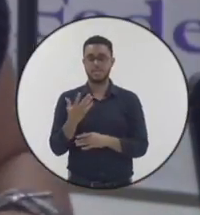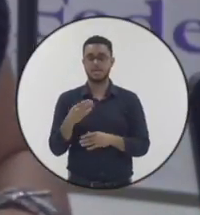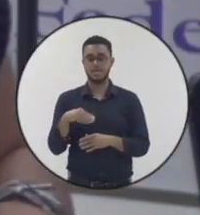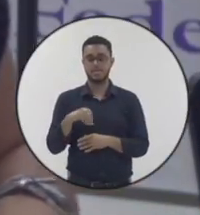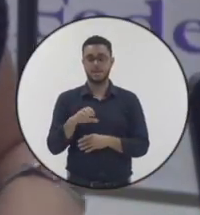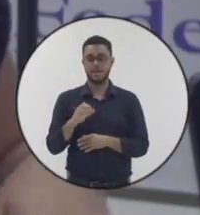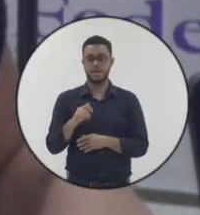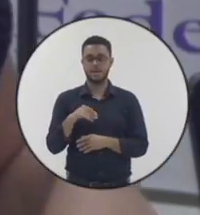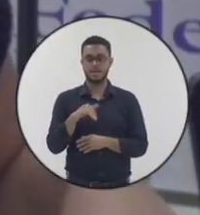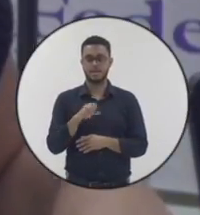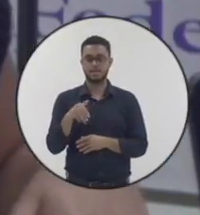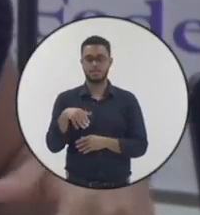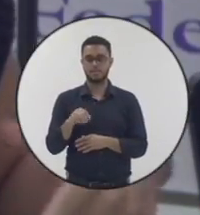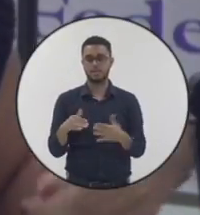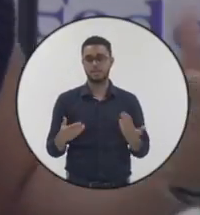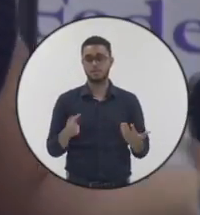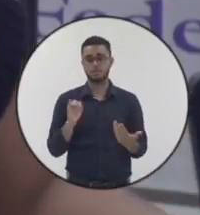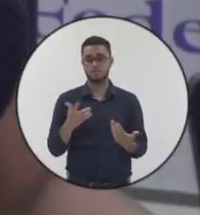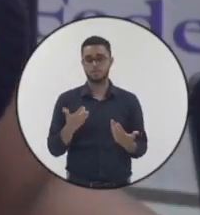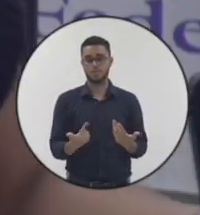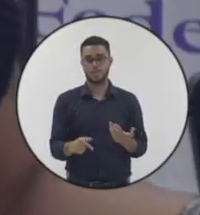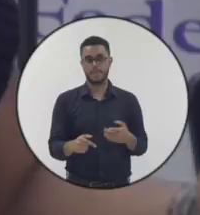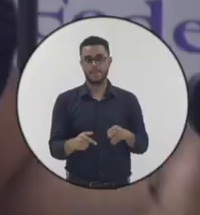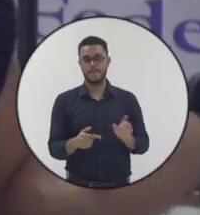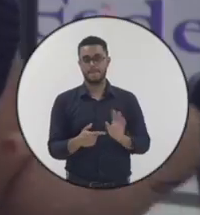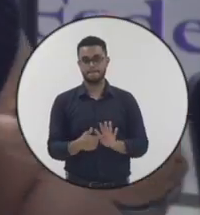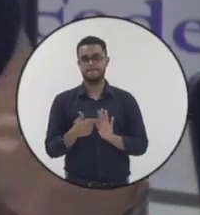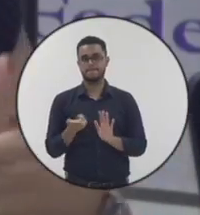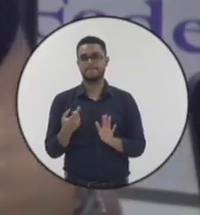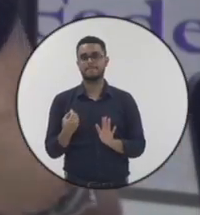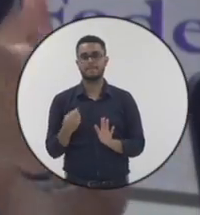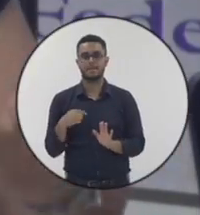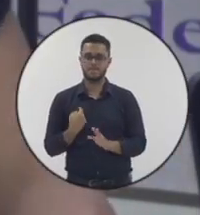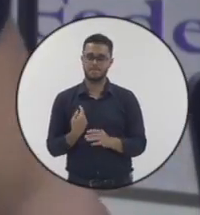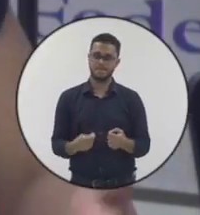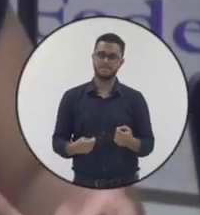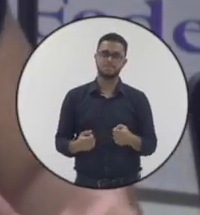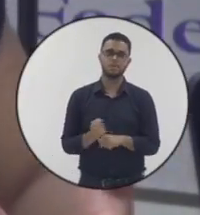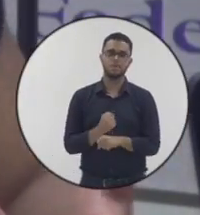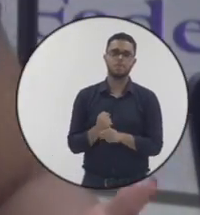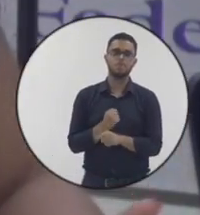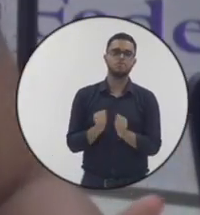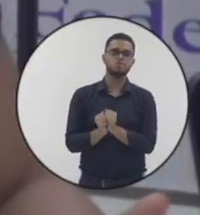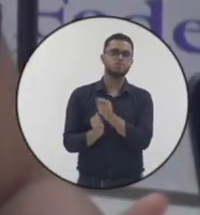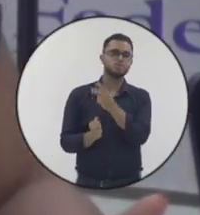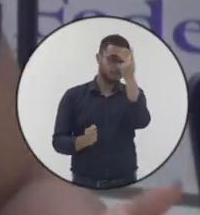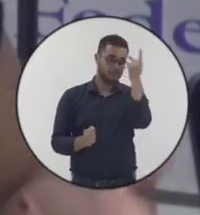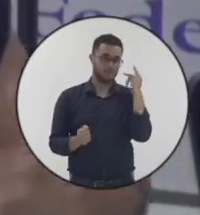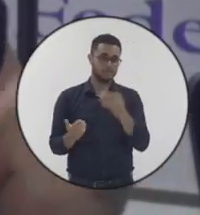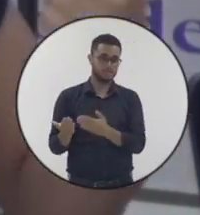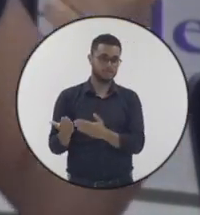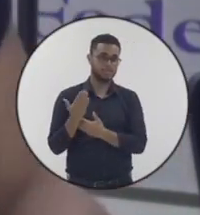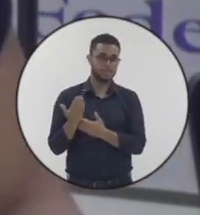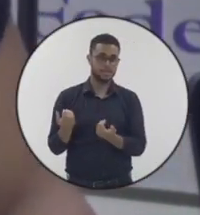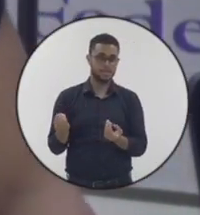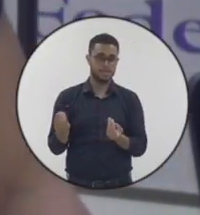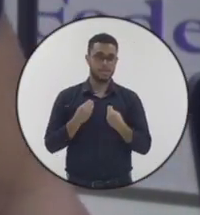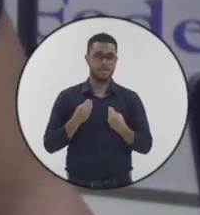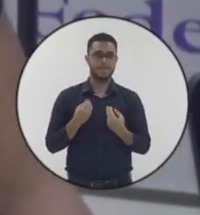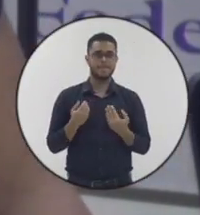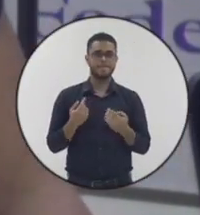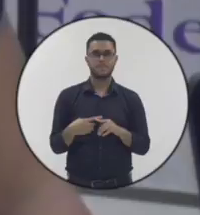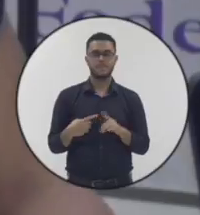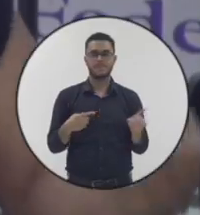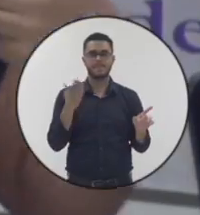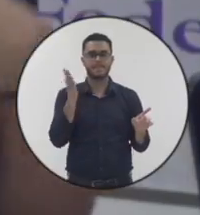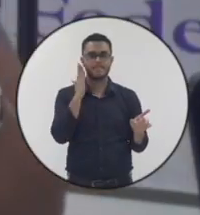eu não tenho esse mecanismo dado, né, que eu vá construir isso com as pessoas que estão me trazendo essa demanda, porque, de fato, elas sabem o que